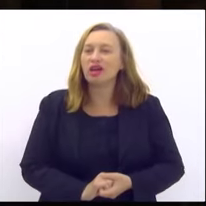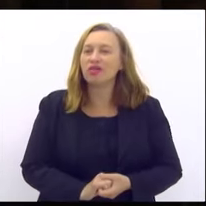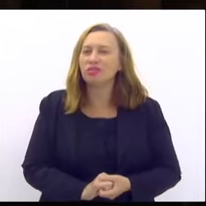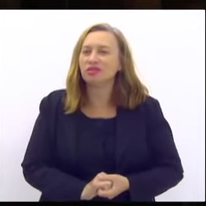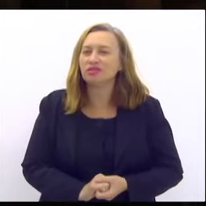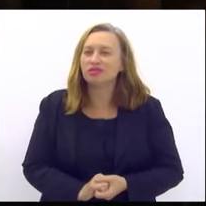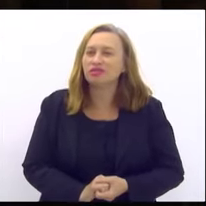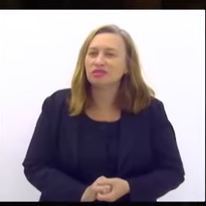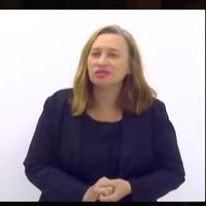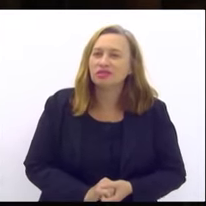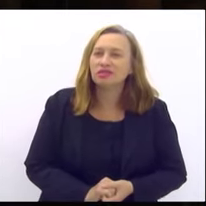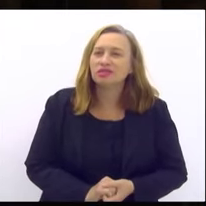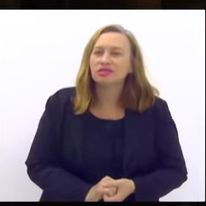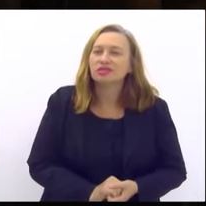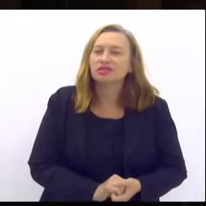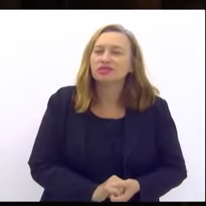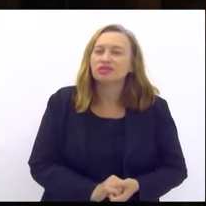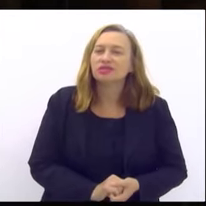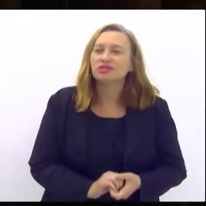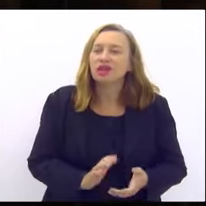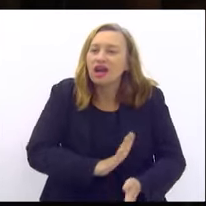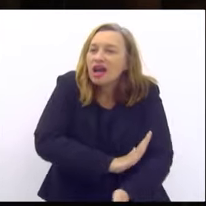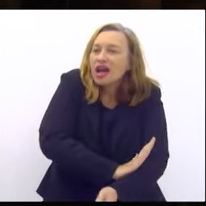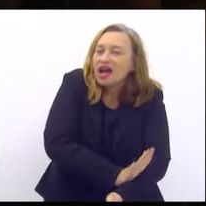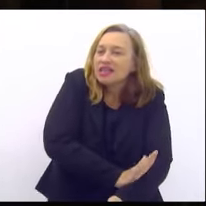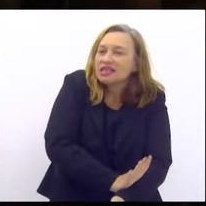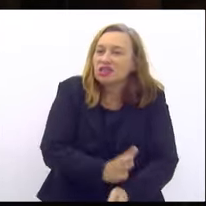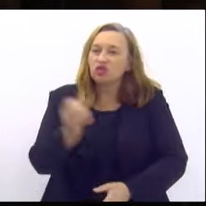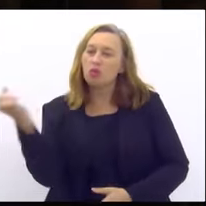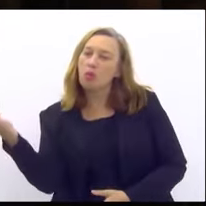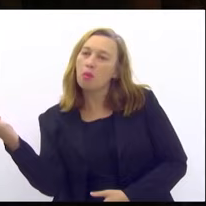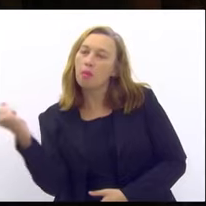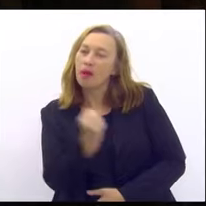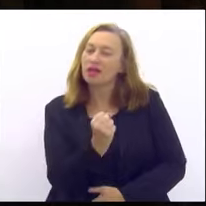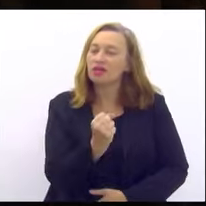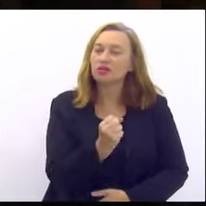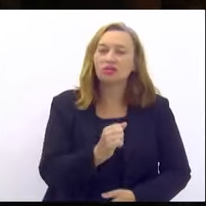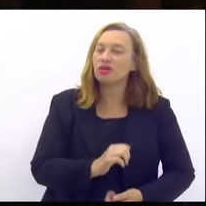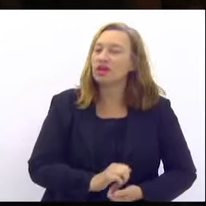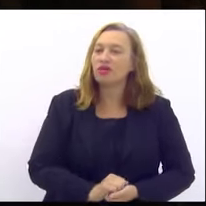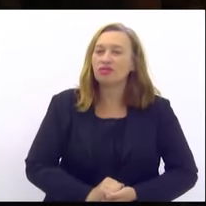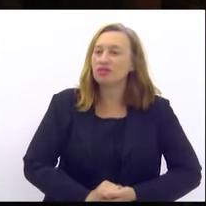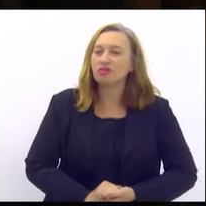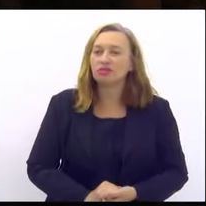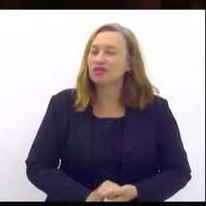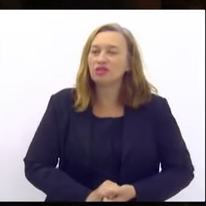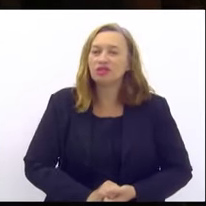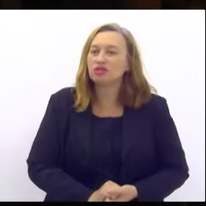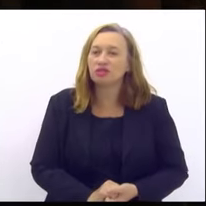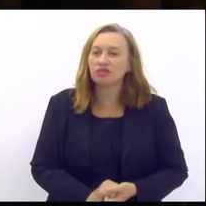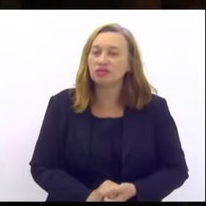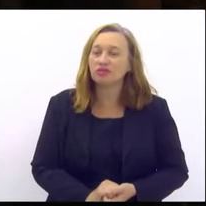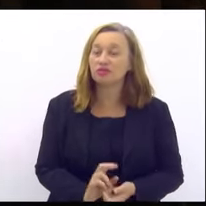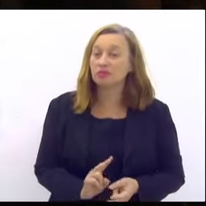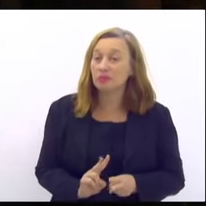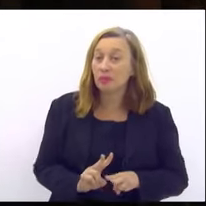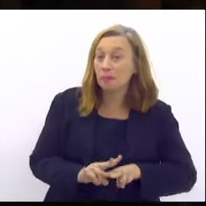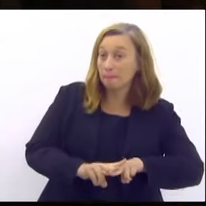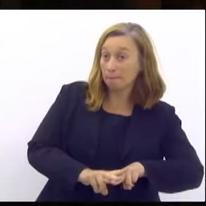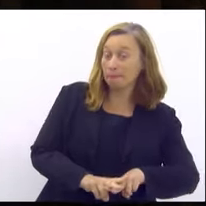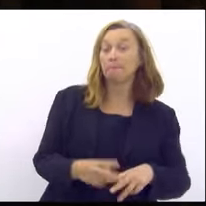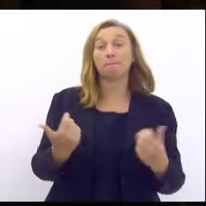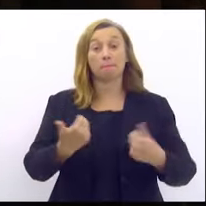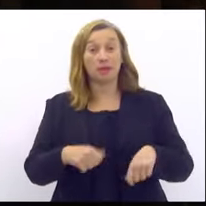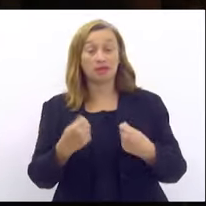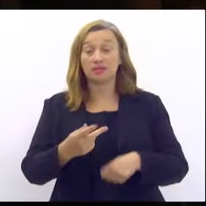cotidiano então o racismo ele mata ele adoece ele aprisiona e a gente precisa